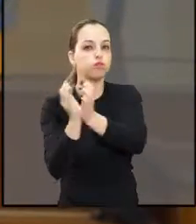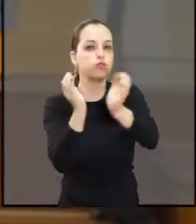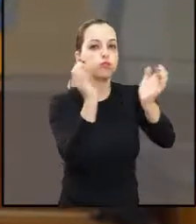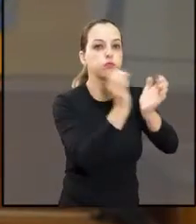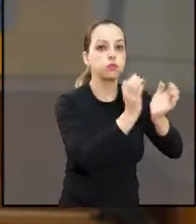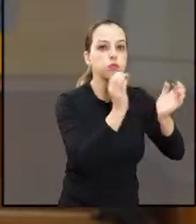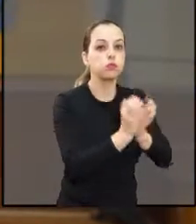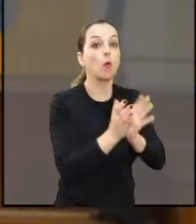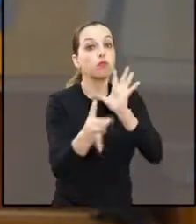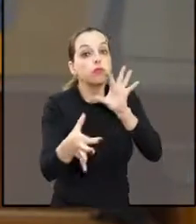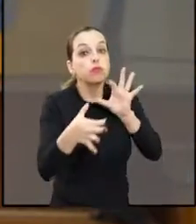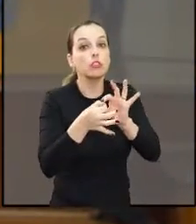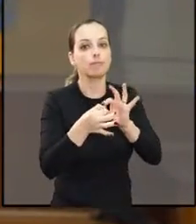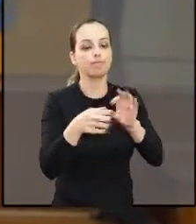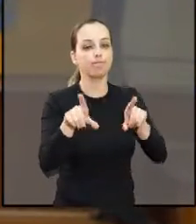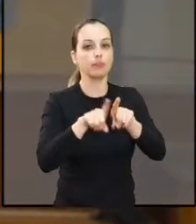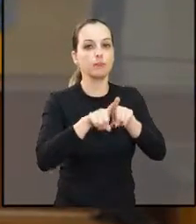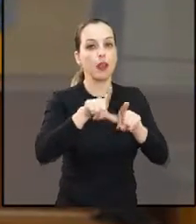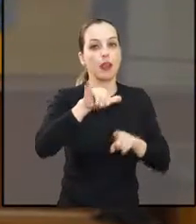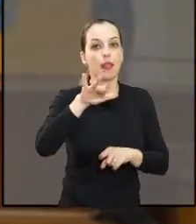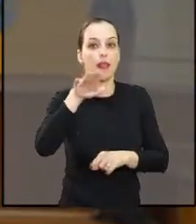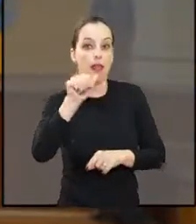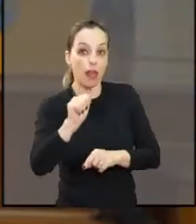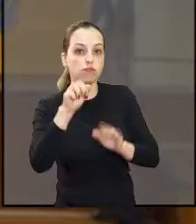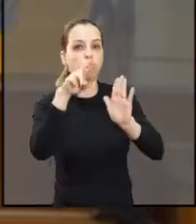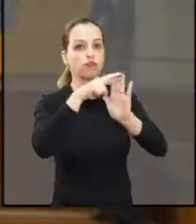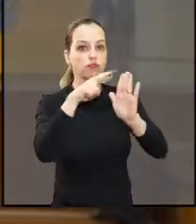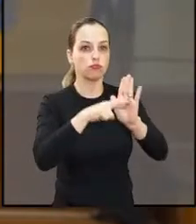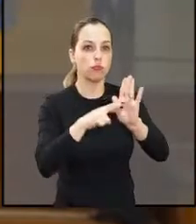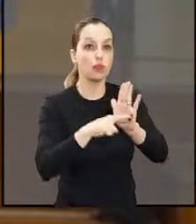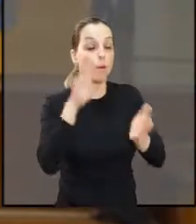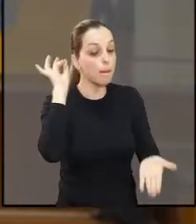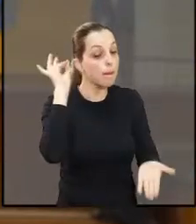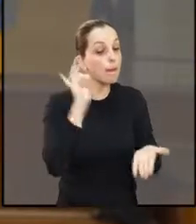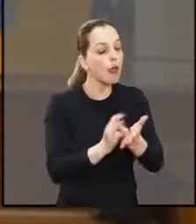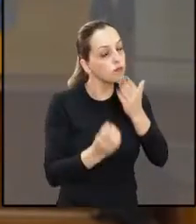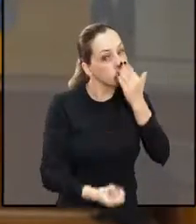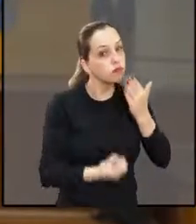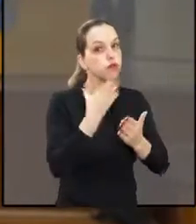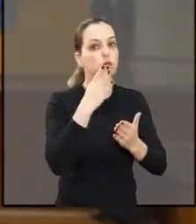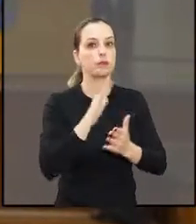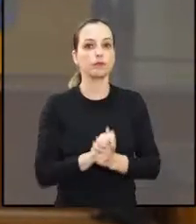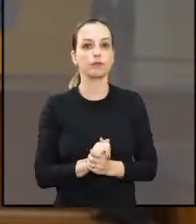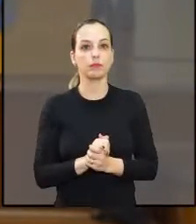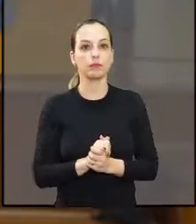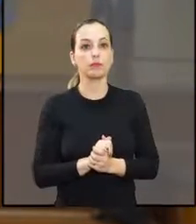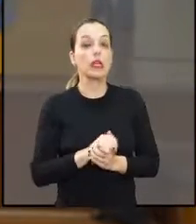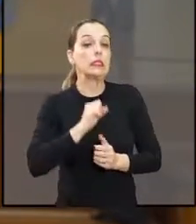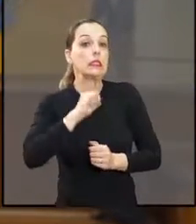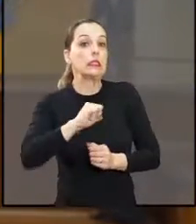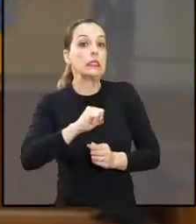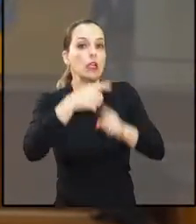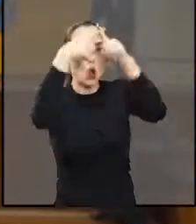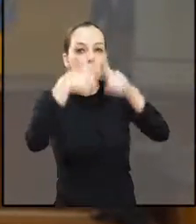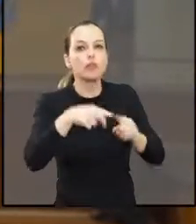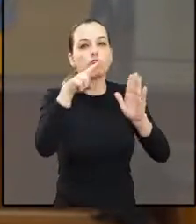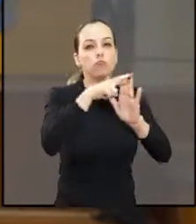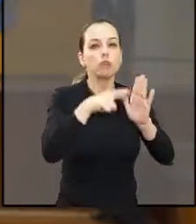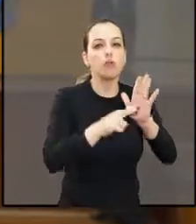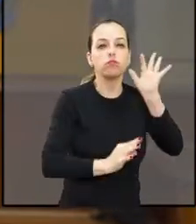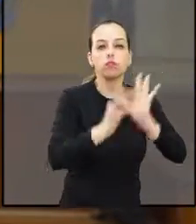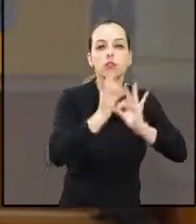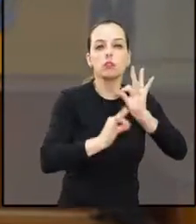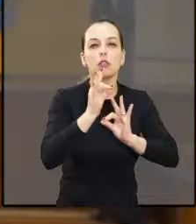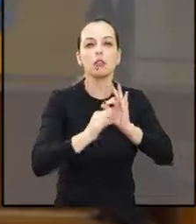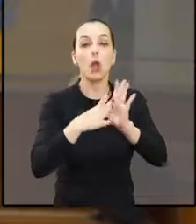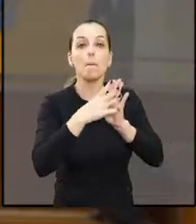que a liga se regularize, para a gente poder, né, o poder público poder fazer essa relação de parceria. Para nós é fundamental a que